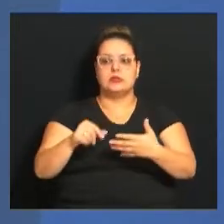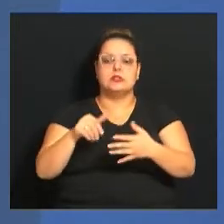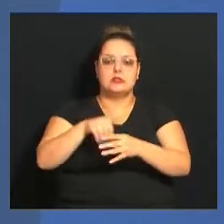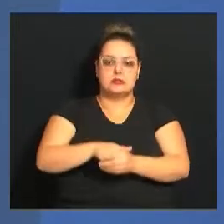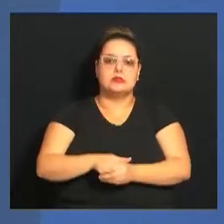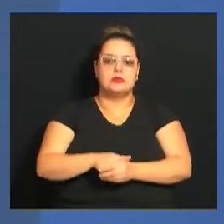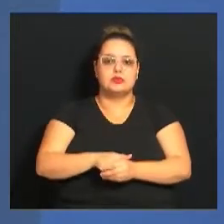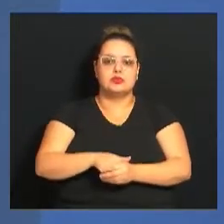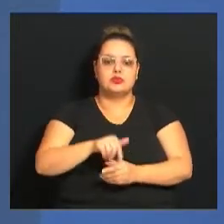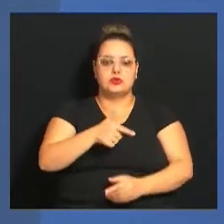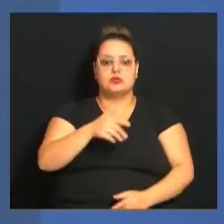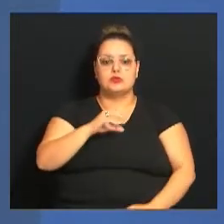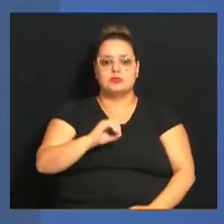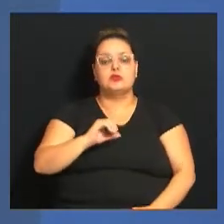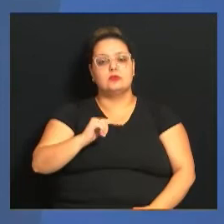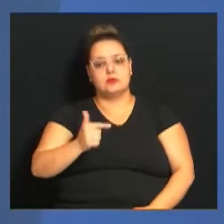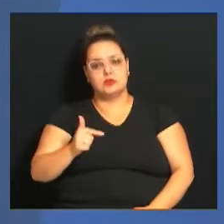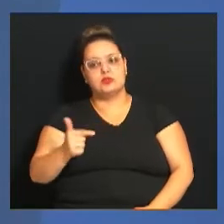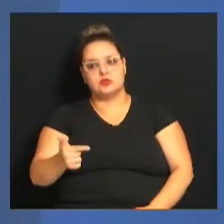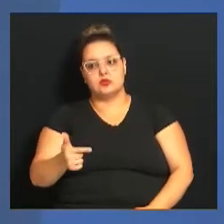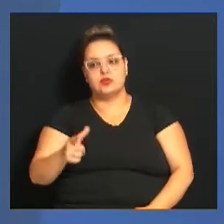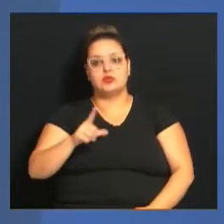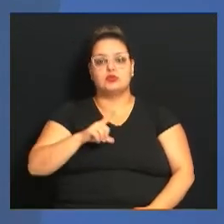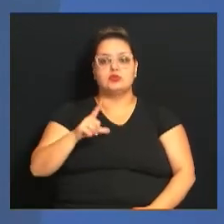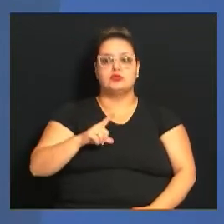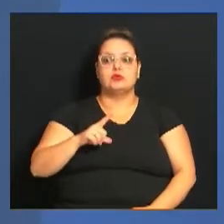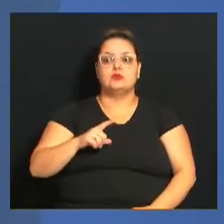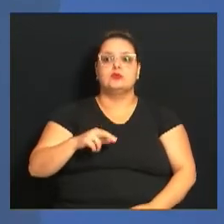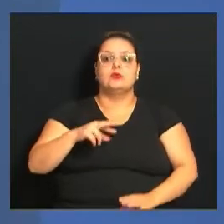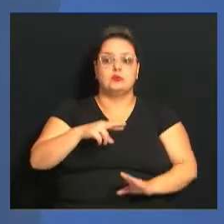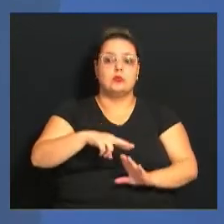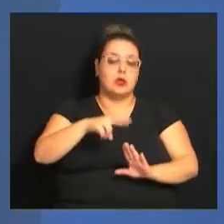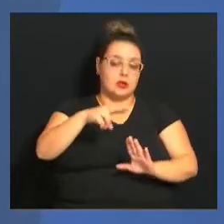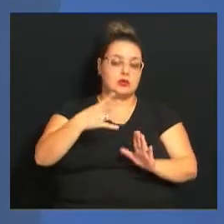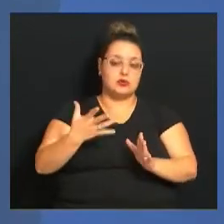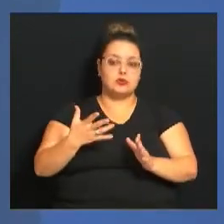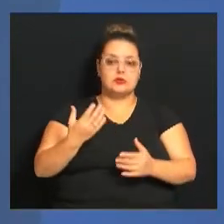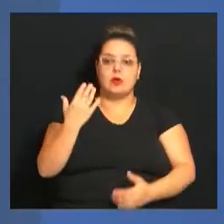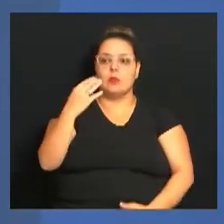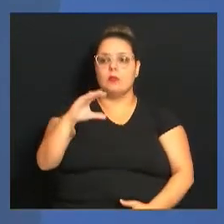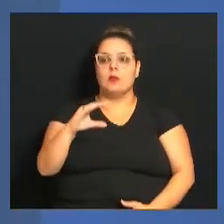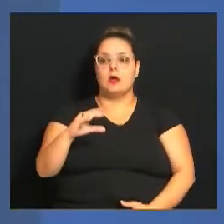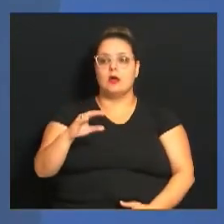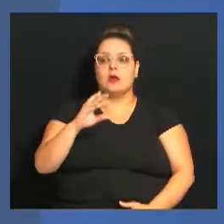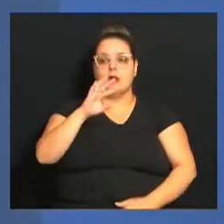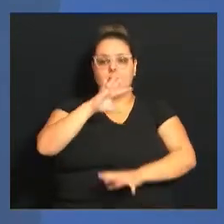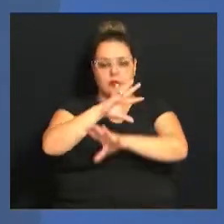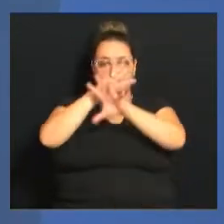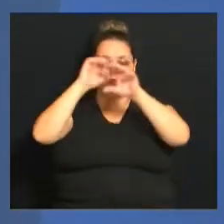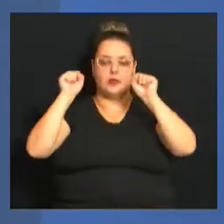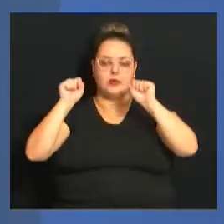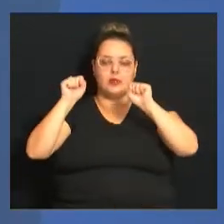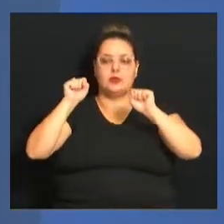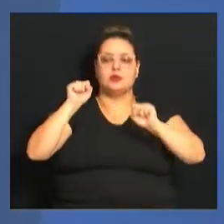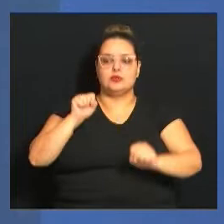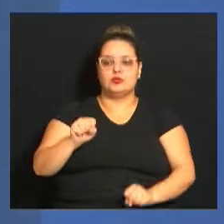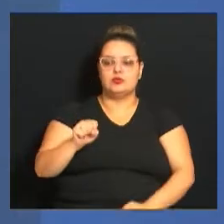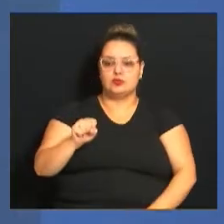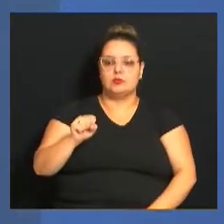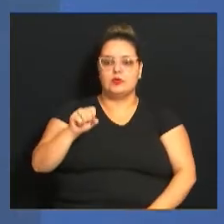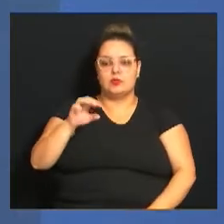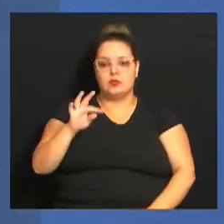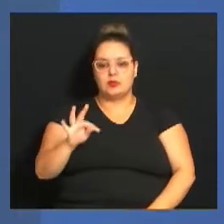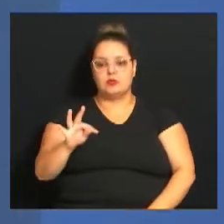2022. Nós tivemos aí uma resolução publicada pelo Tribunal Superior Eleitoral cancelando, até por conta